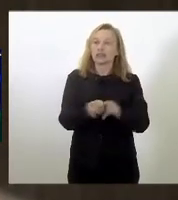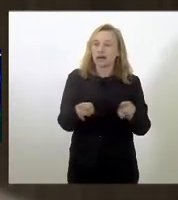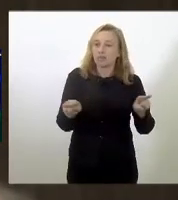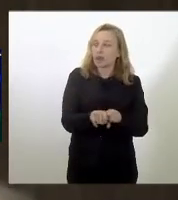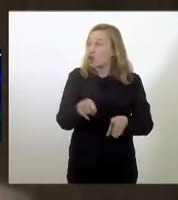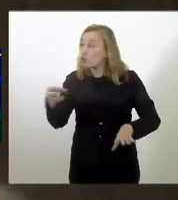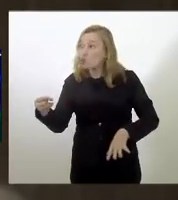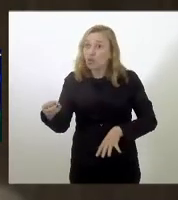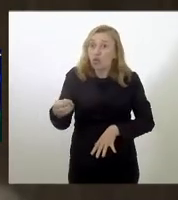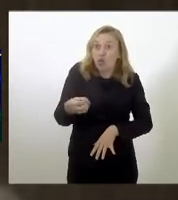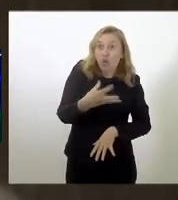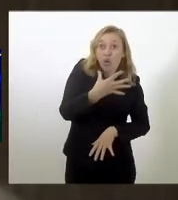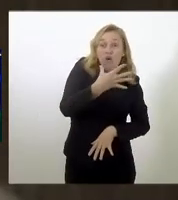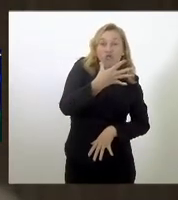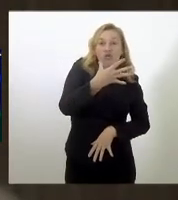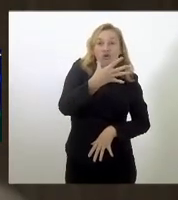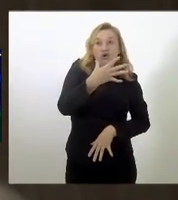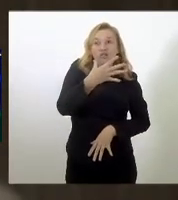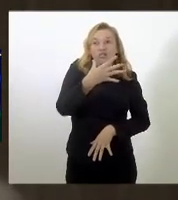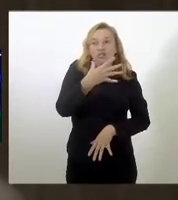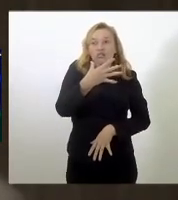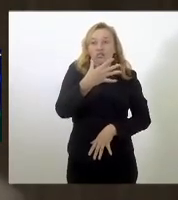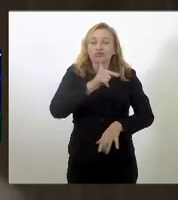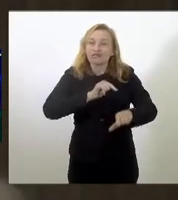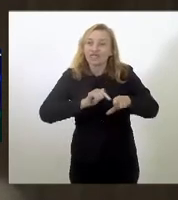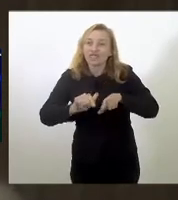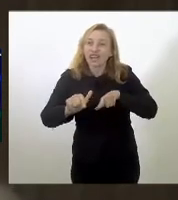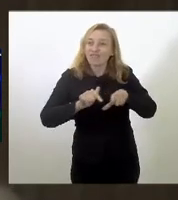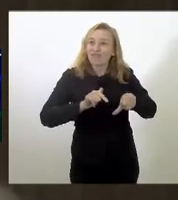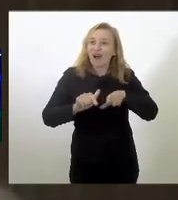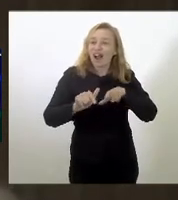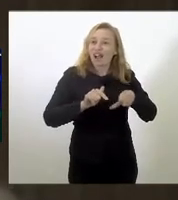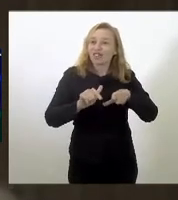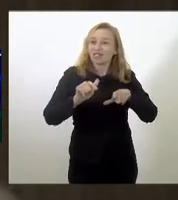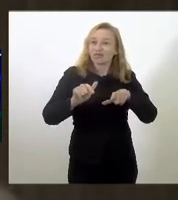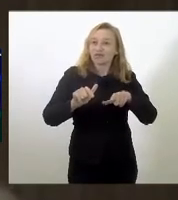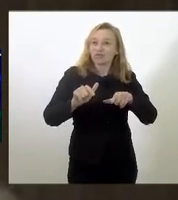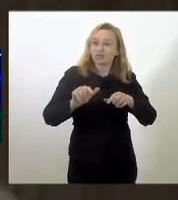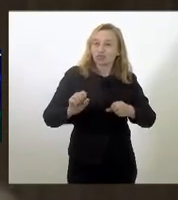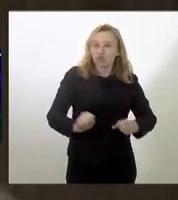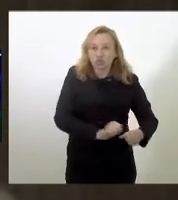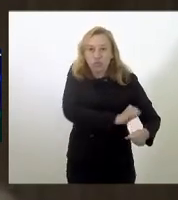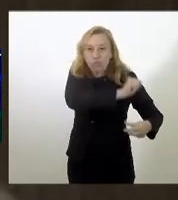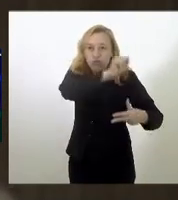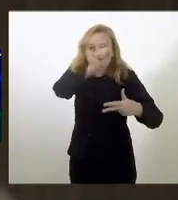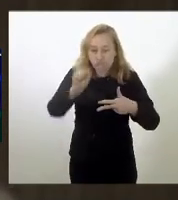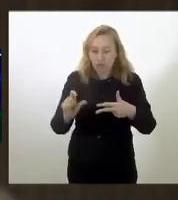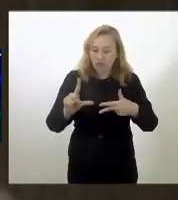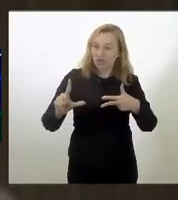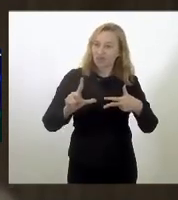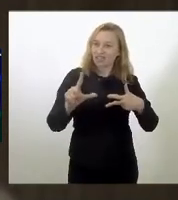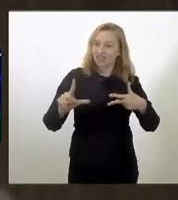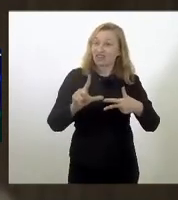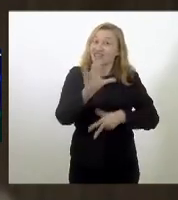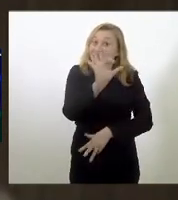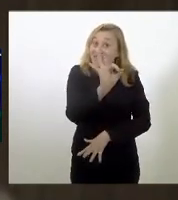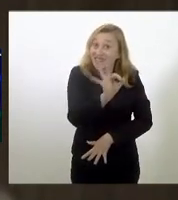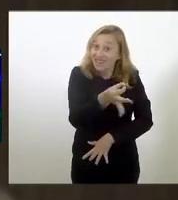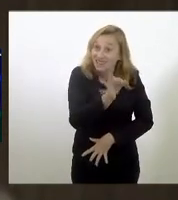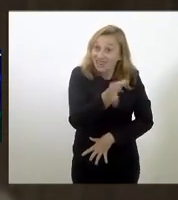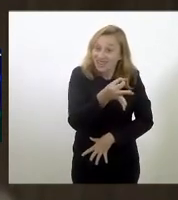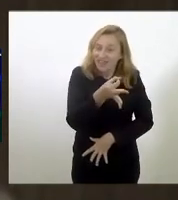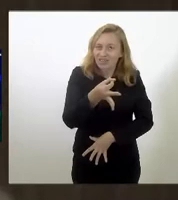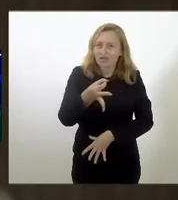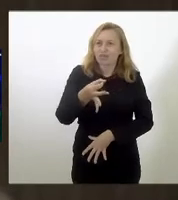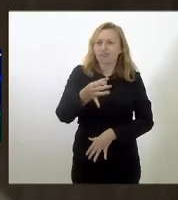com uma nova dinâmica da atuação do Poder Legislativo, fazendo, sem dúvida nenhuma, uma